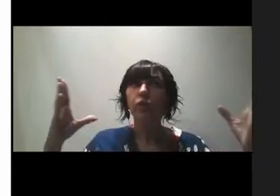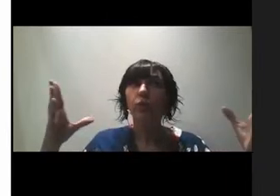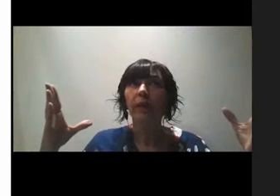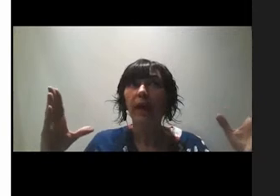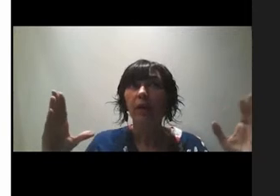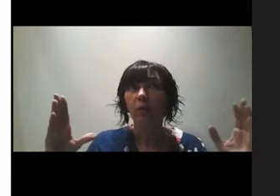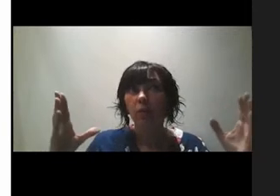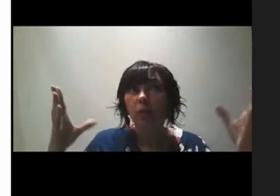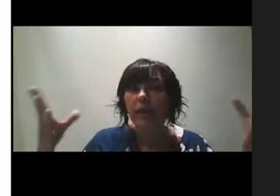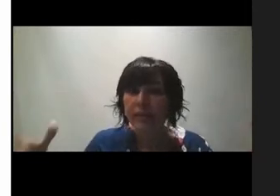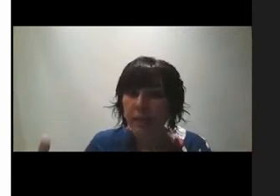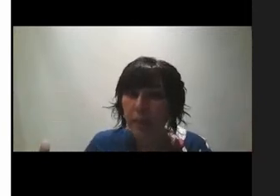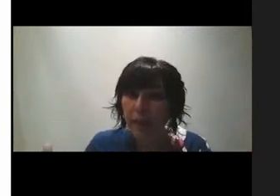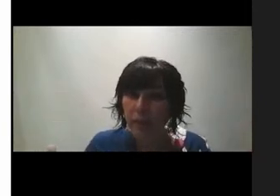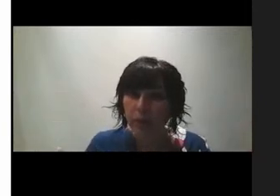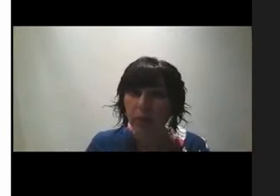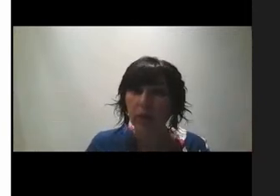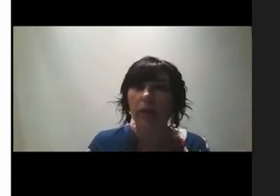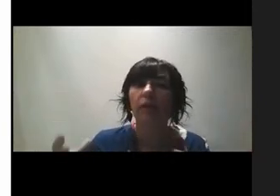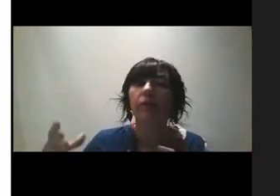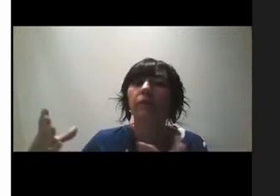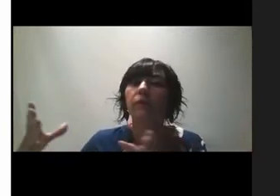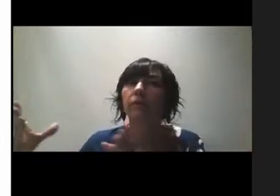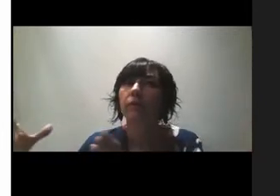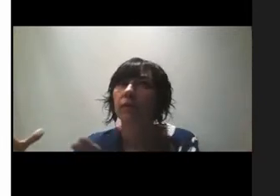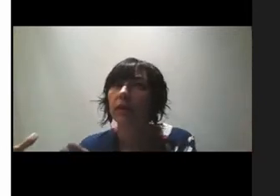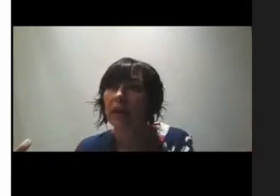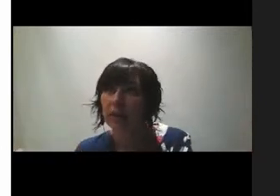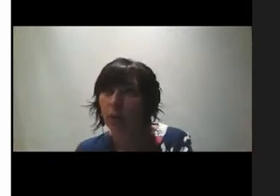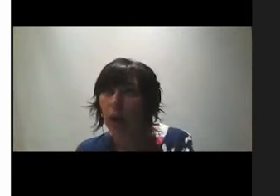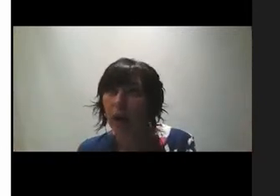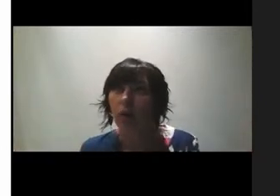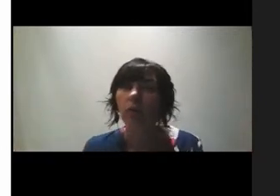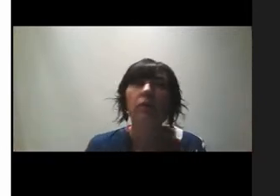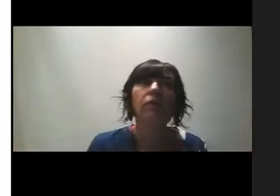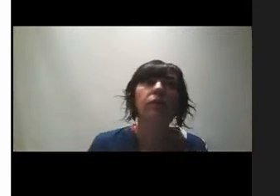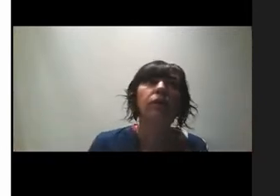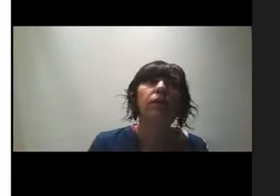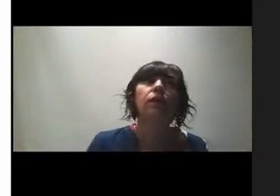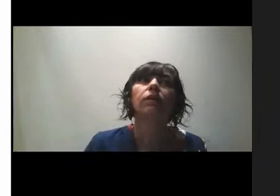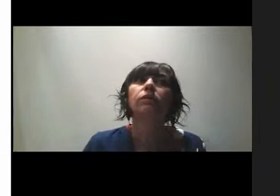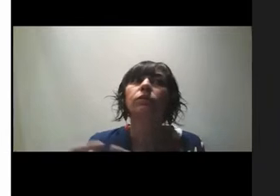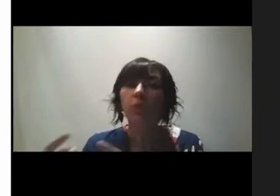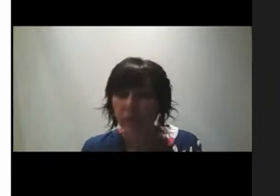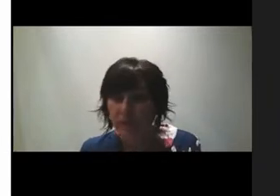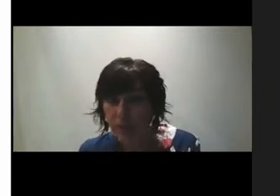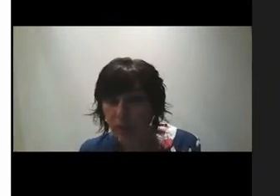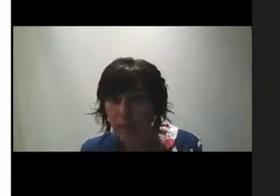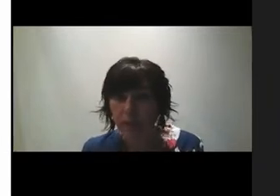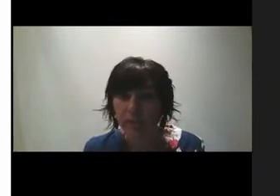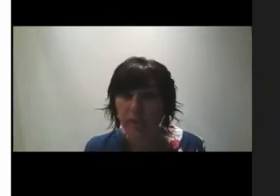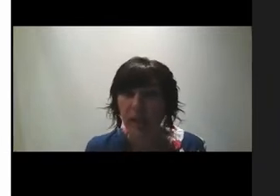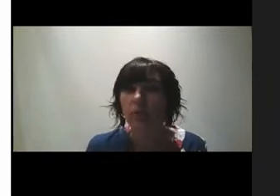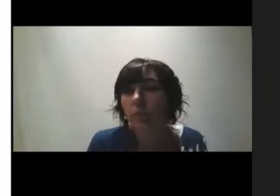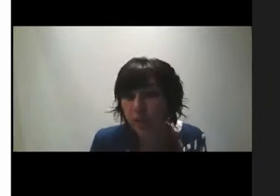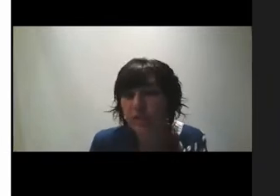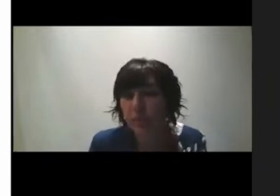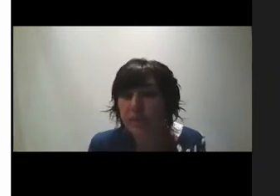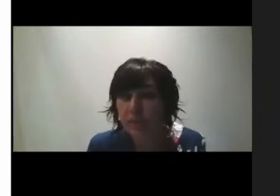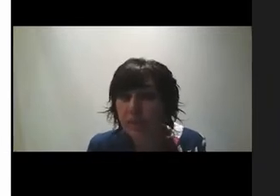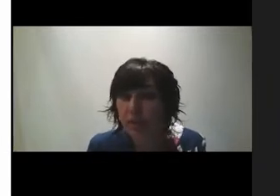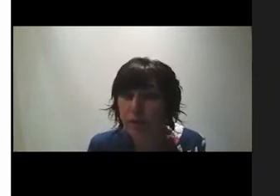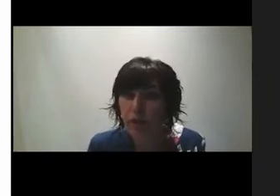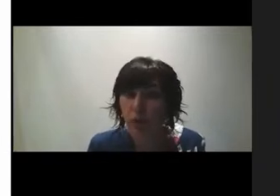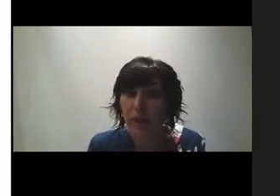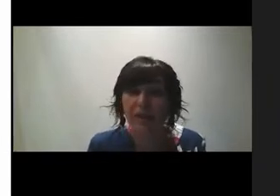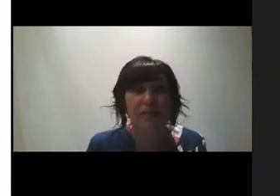a vislumbrar o crescimento é gradual num processo de aprendizado